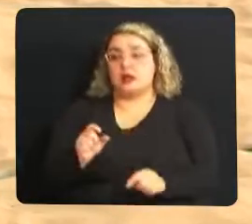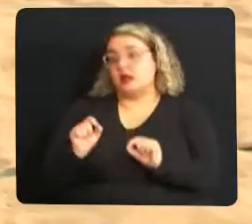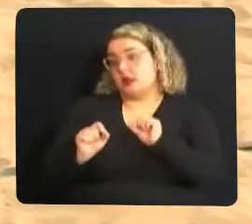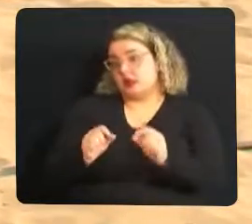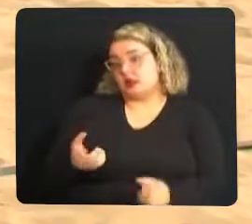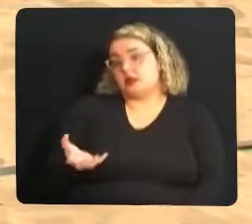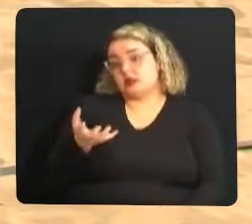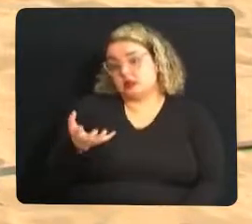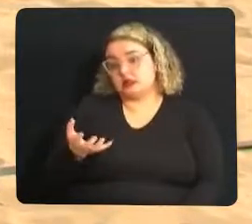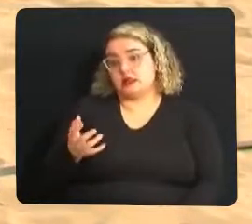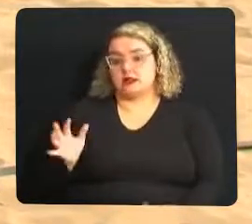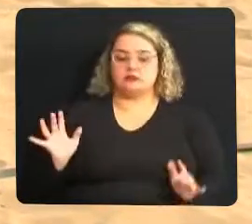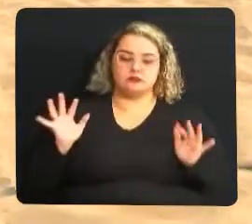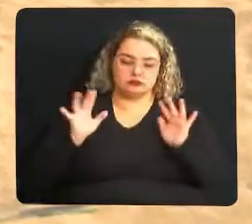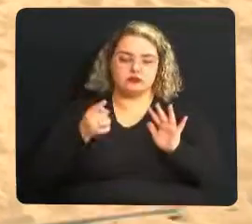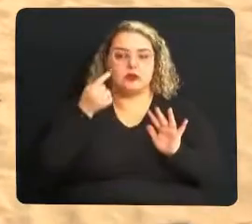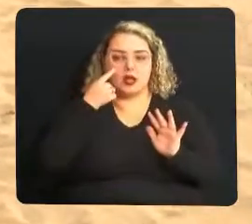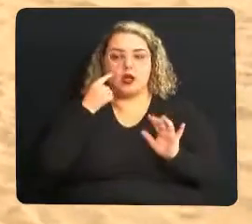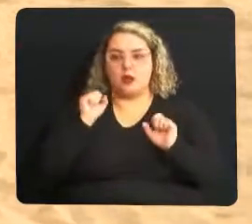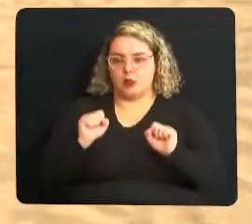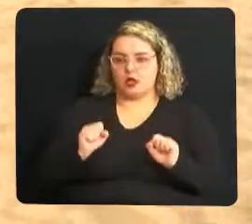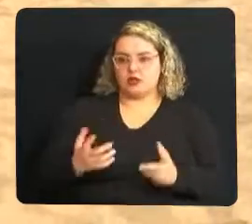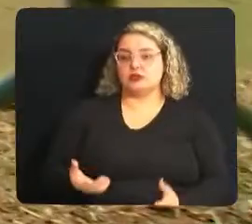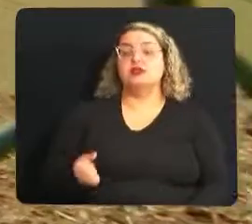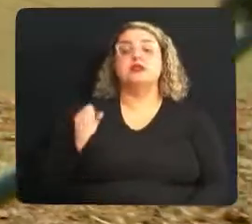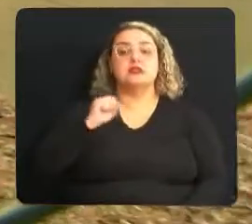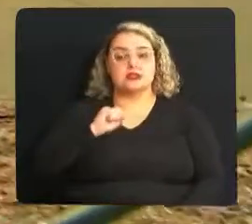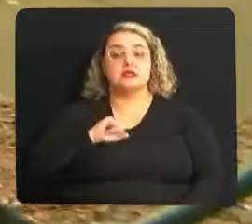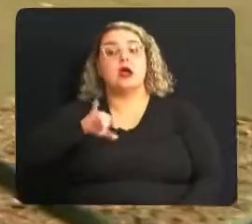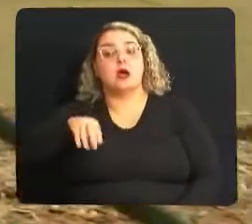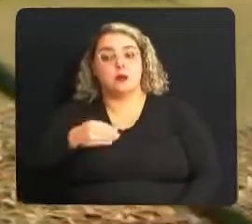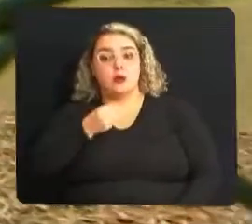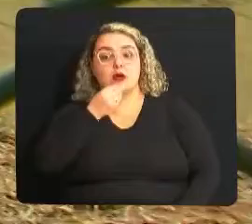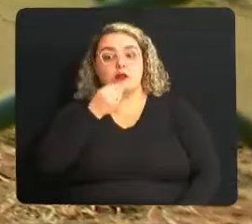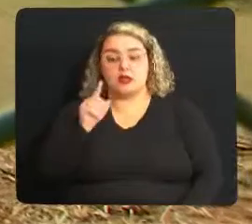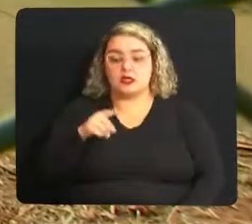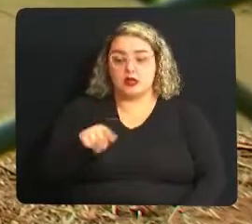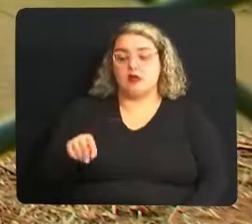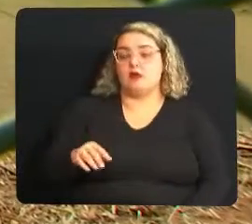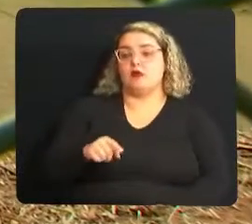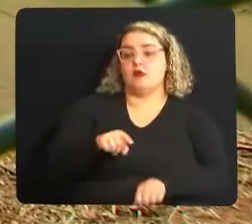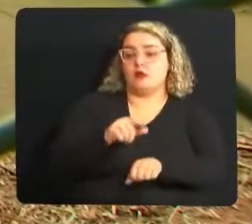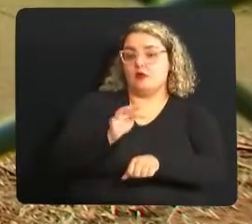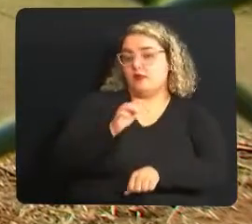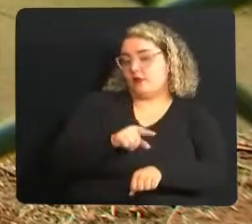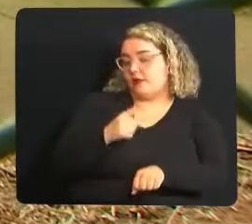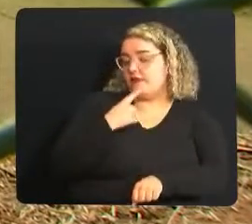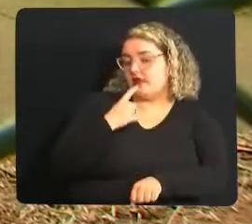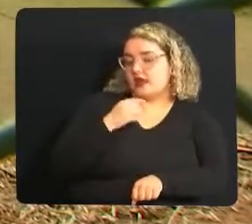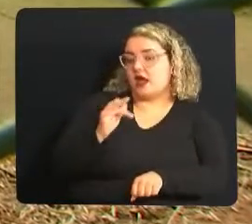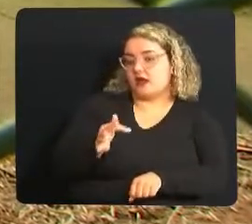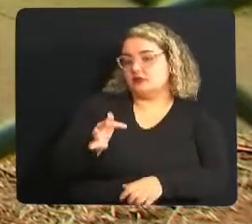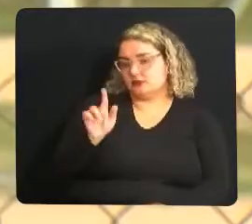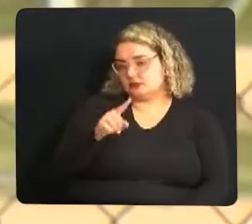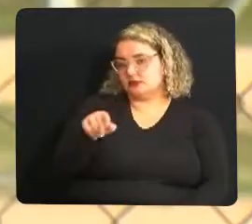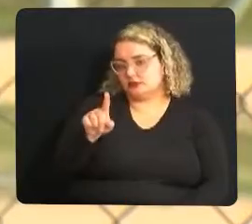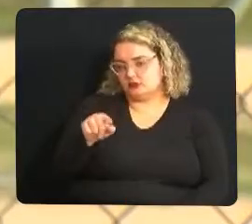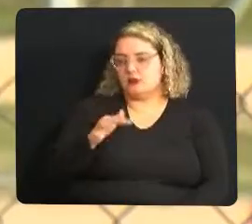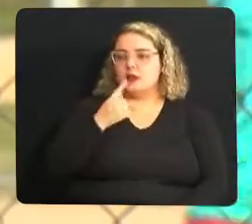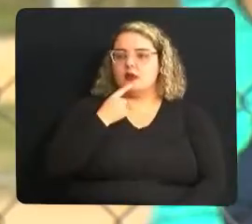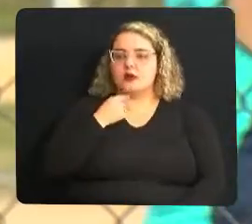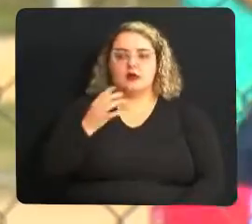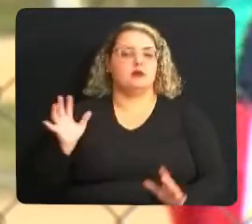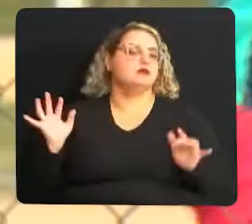quem quiser obviamente prestigiar pode vir assistir é isso sim aproveitar o feriado aqui né Nós vamos ser bastante sas os patrocinadores